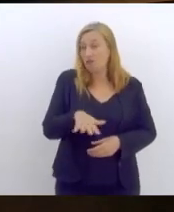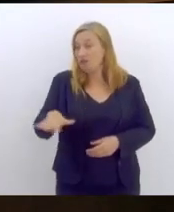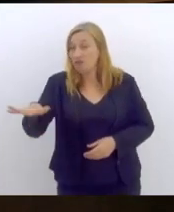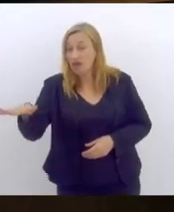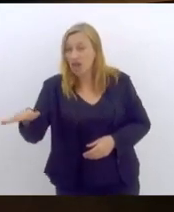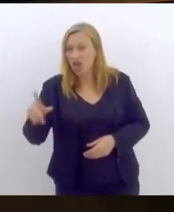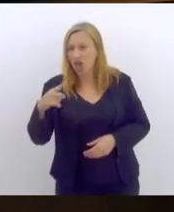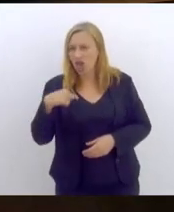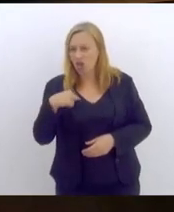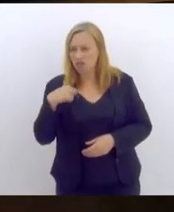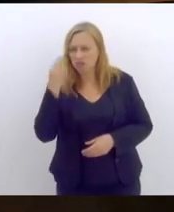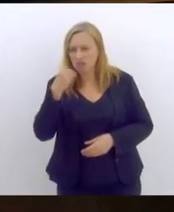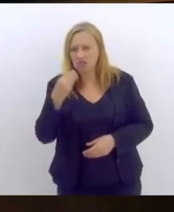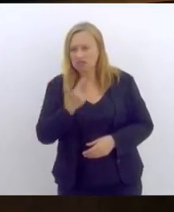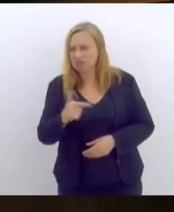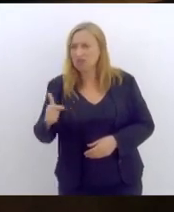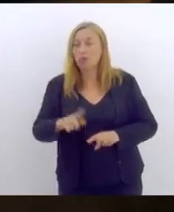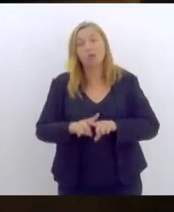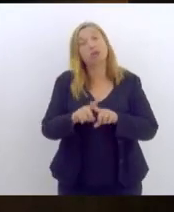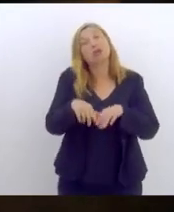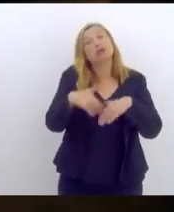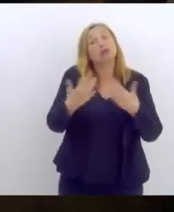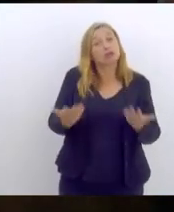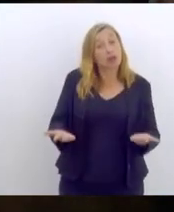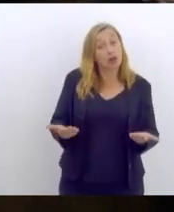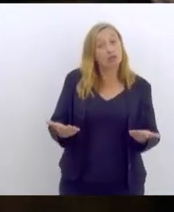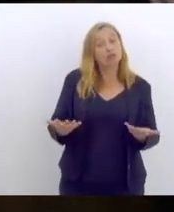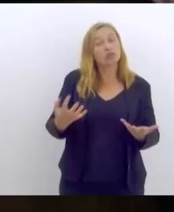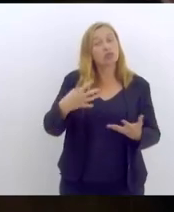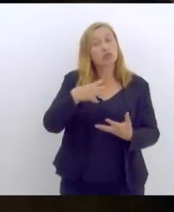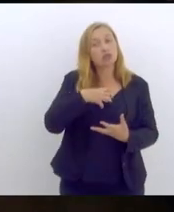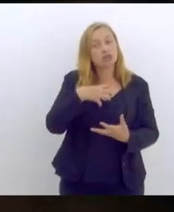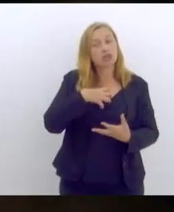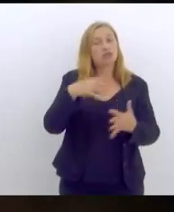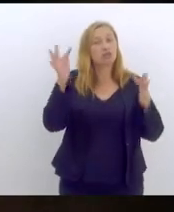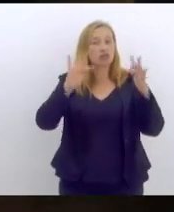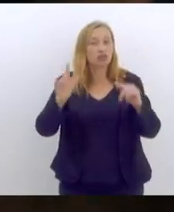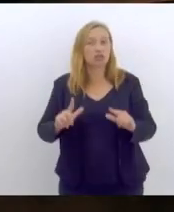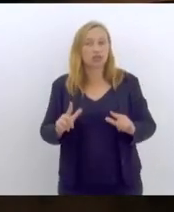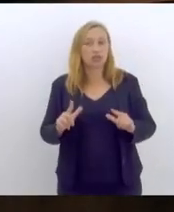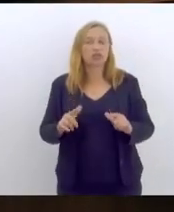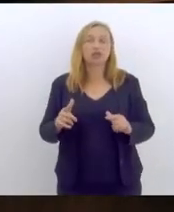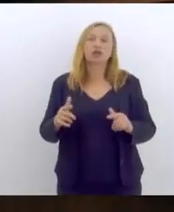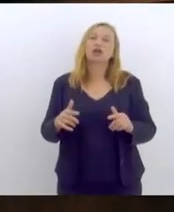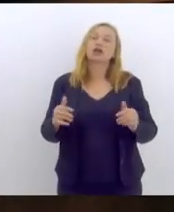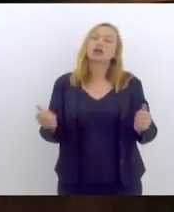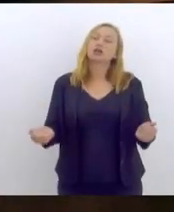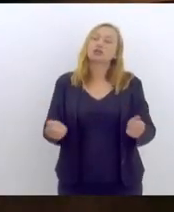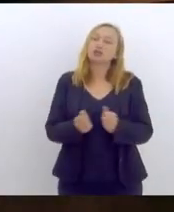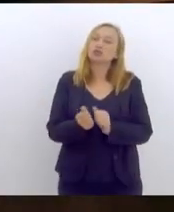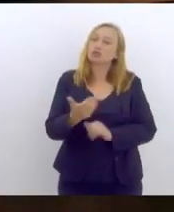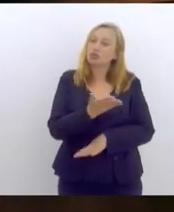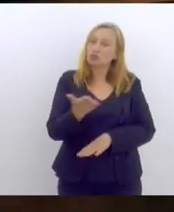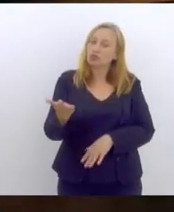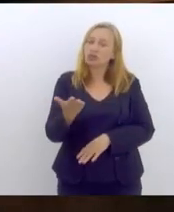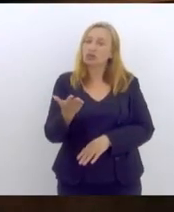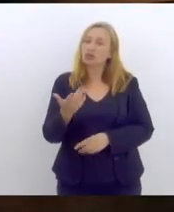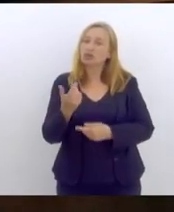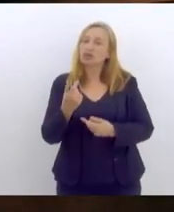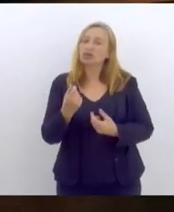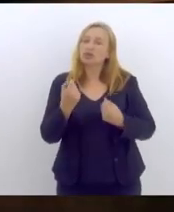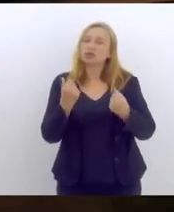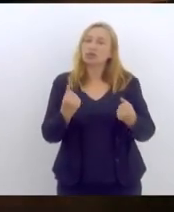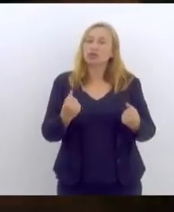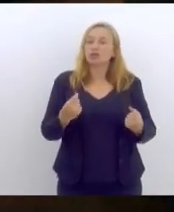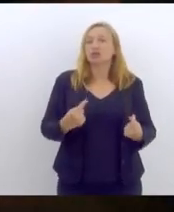eu não vivenciei isso. Então, eu sinto muita, muita felicidade de estar dividindo o parlamento com vocês e espero aprender muito